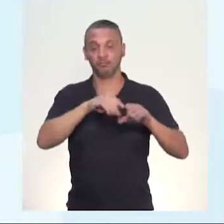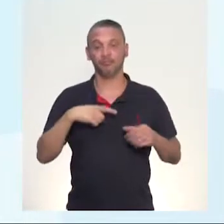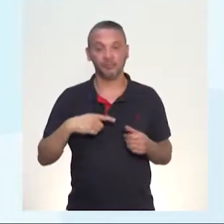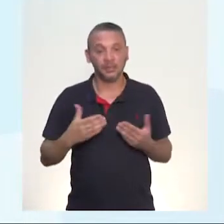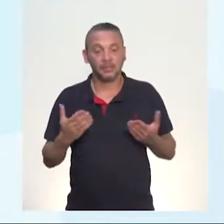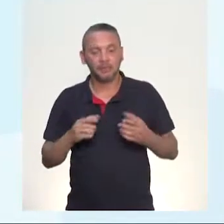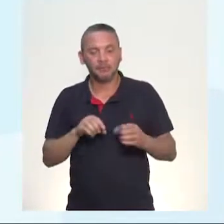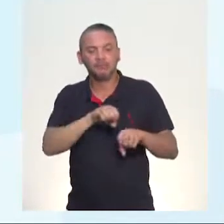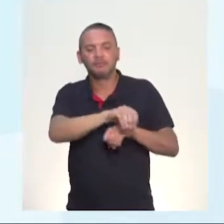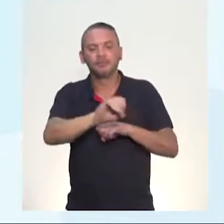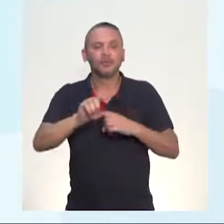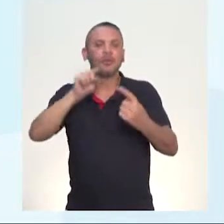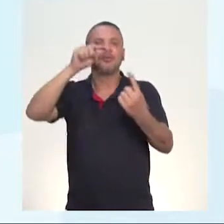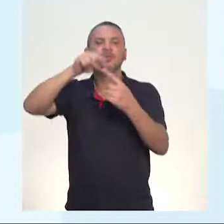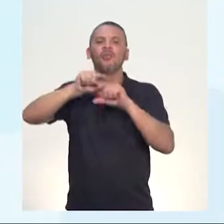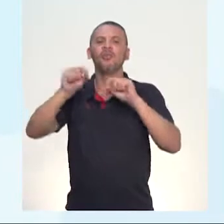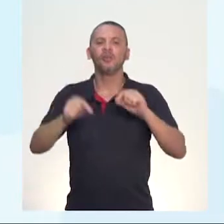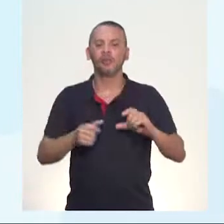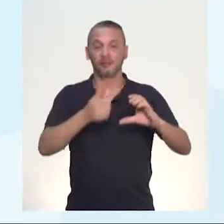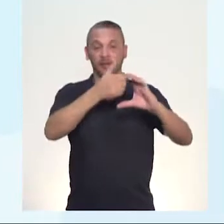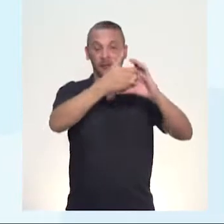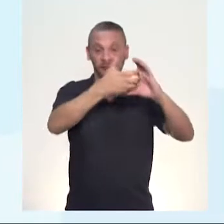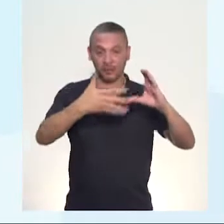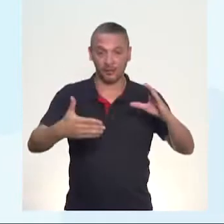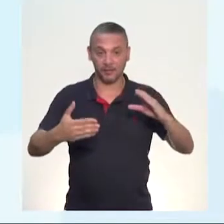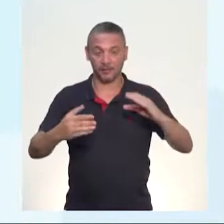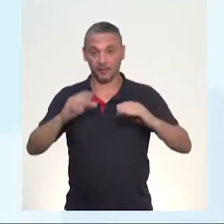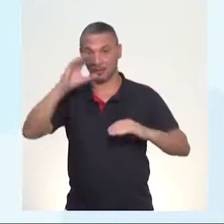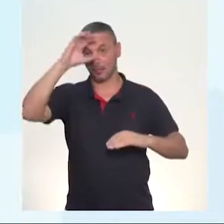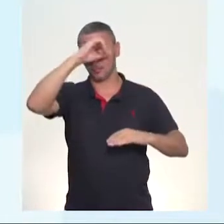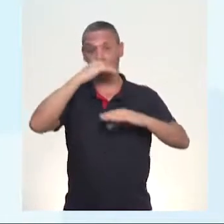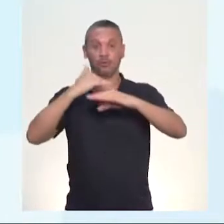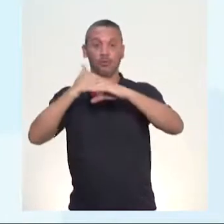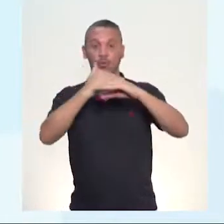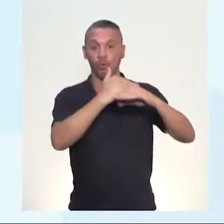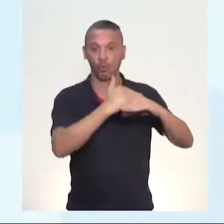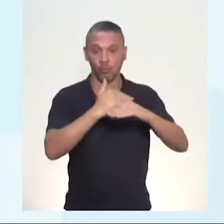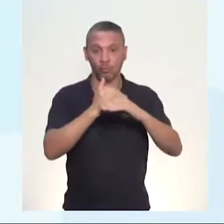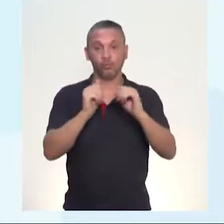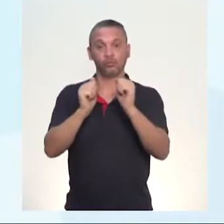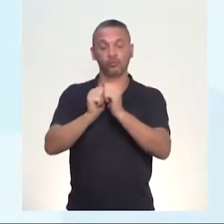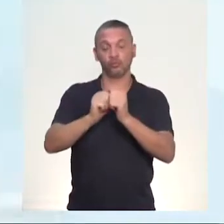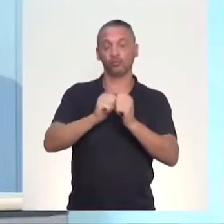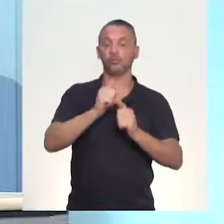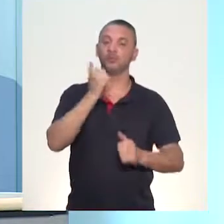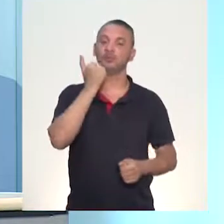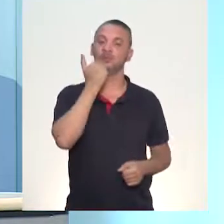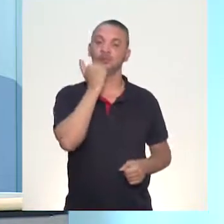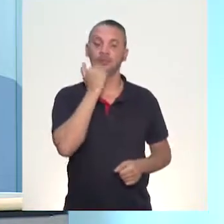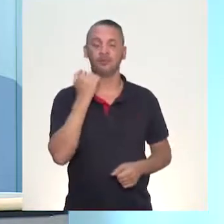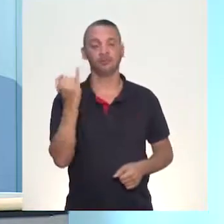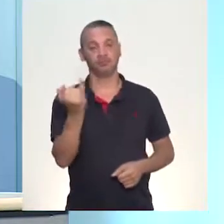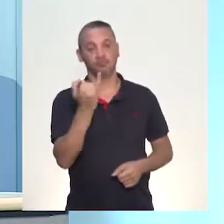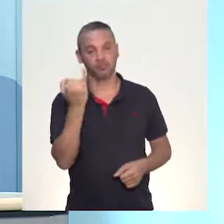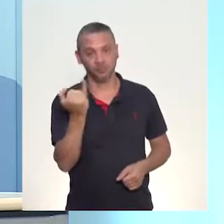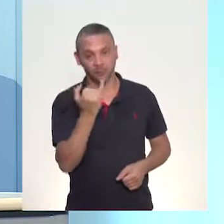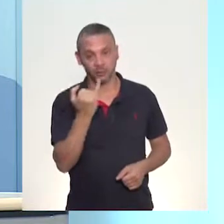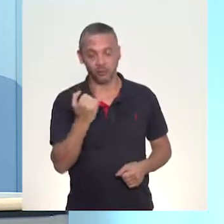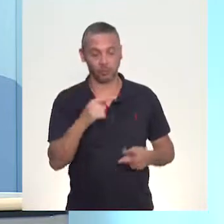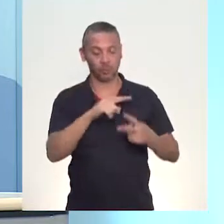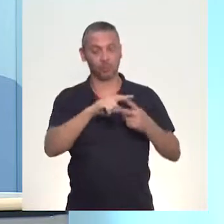meu objetivo foi caracterizar esses dois tipos de saberes e também reforçar que eles